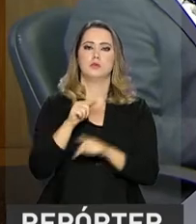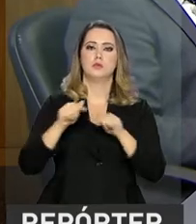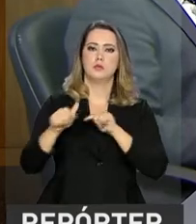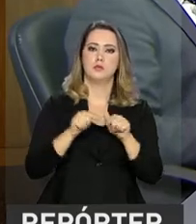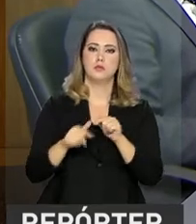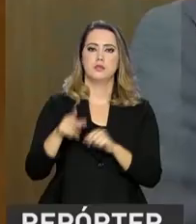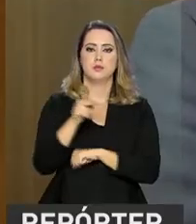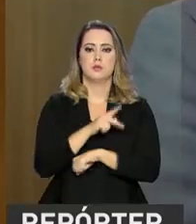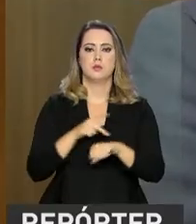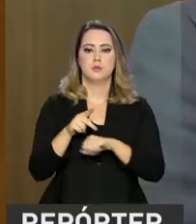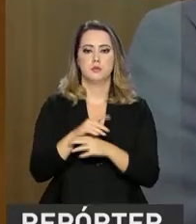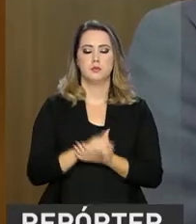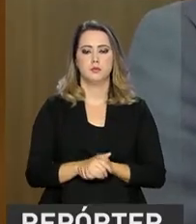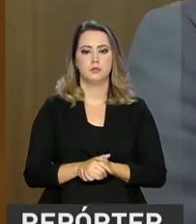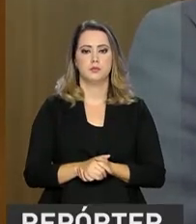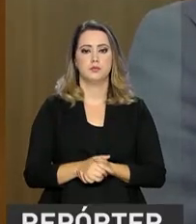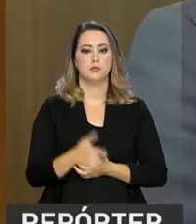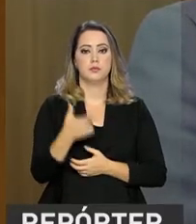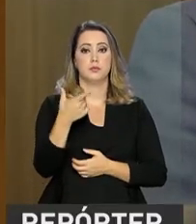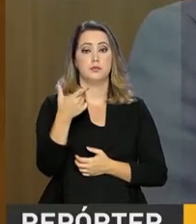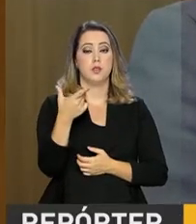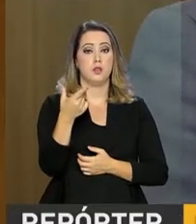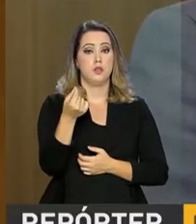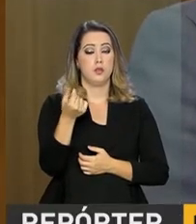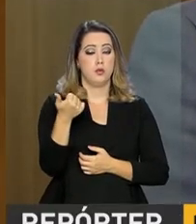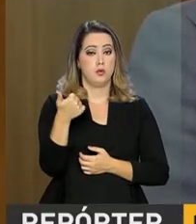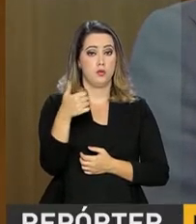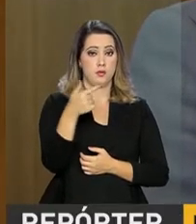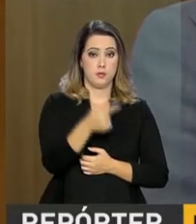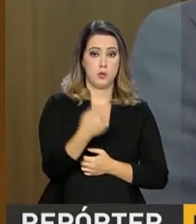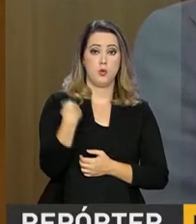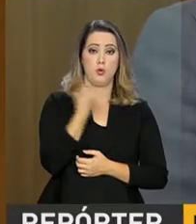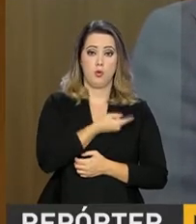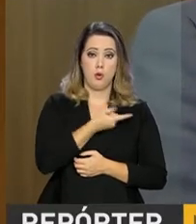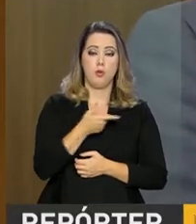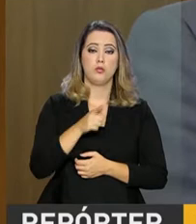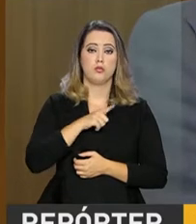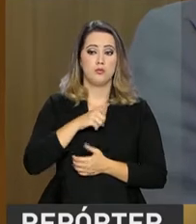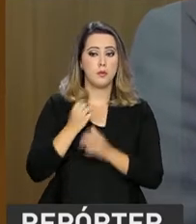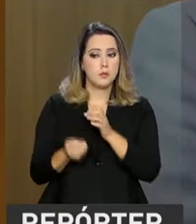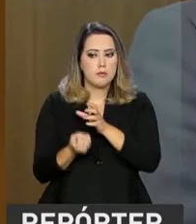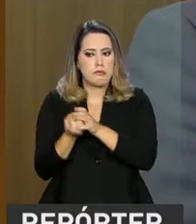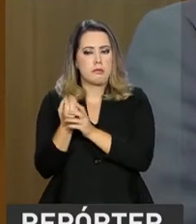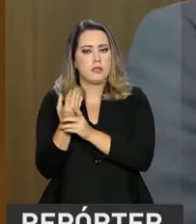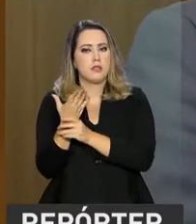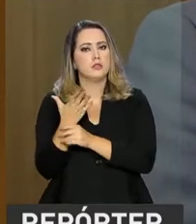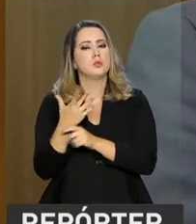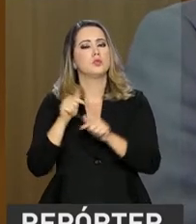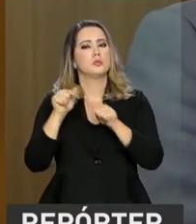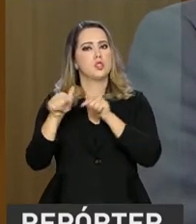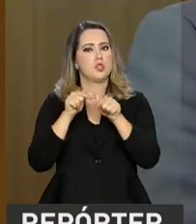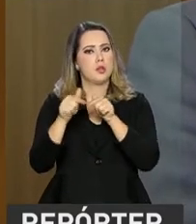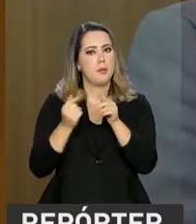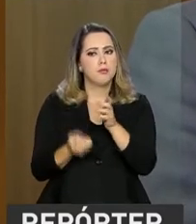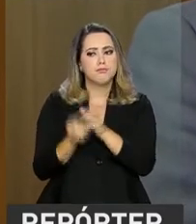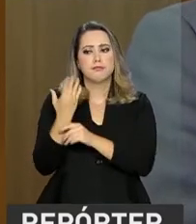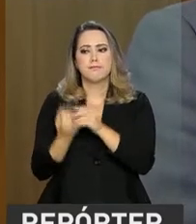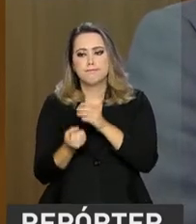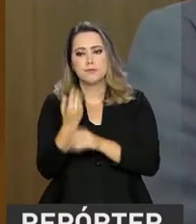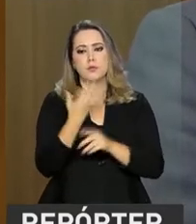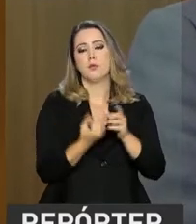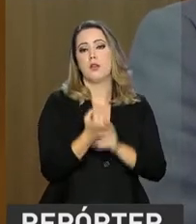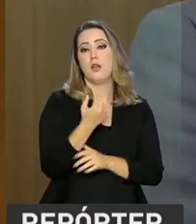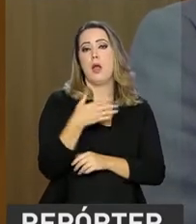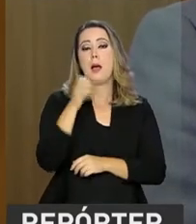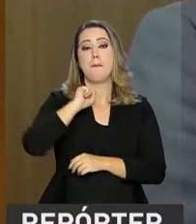empregos no país. Em 2017, nós recuperamos o emprego. A partir de abril, o Brasil começou a produzir 30 mil